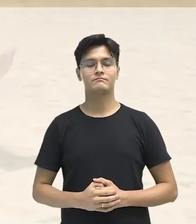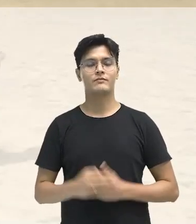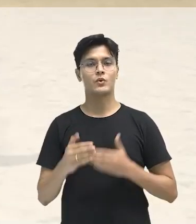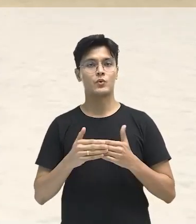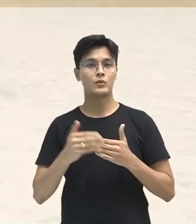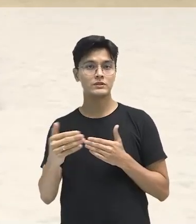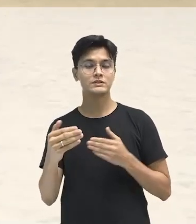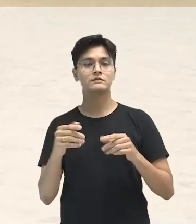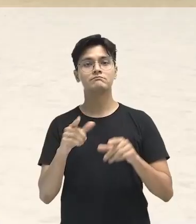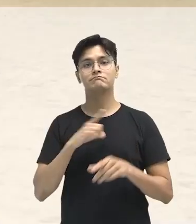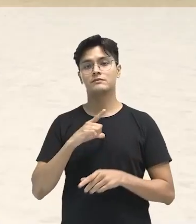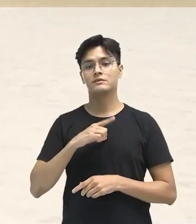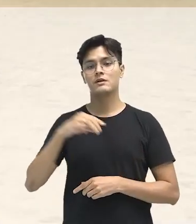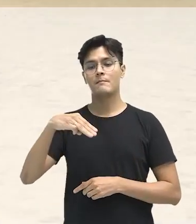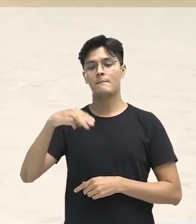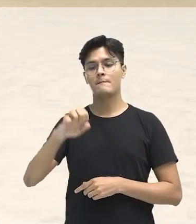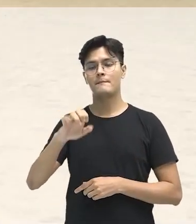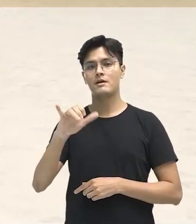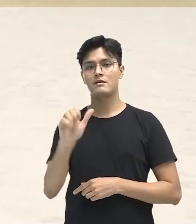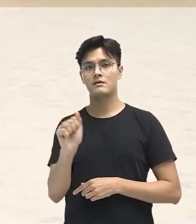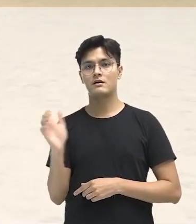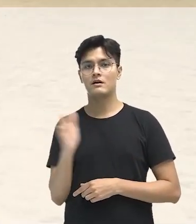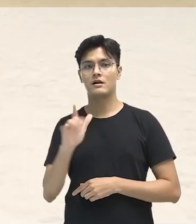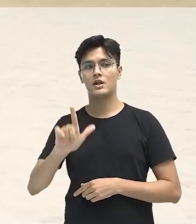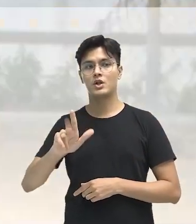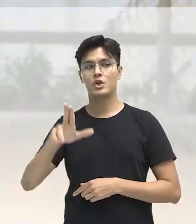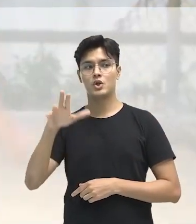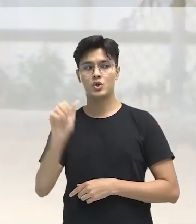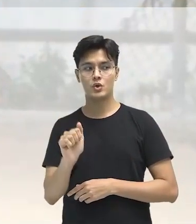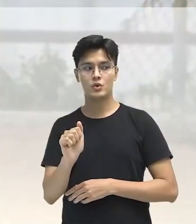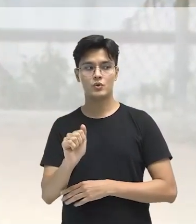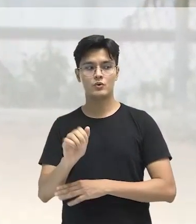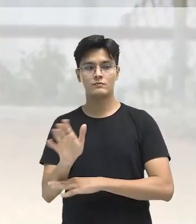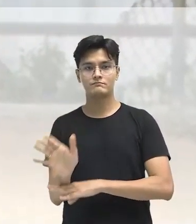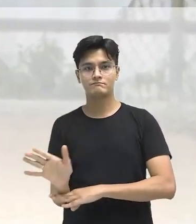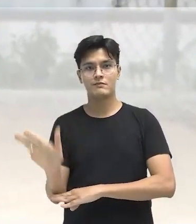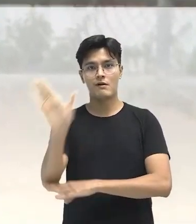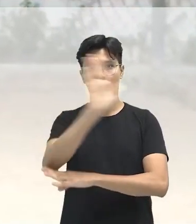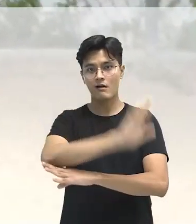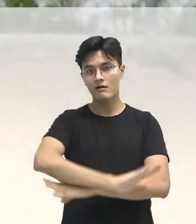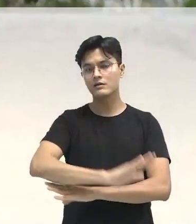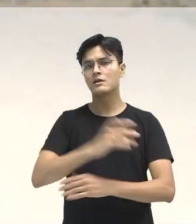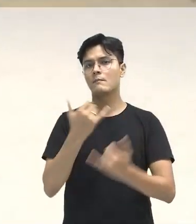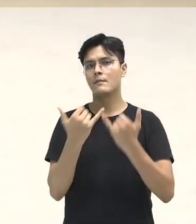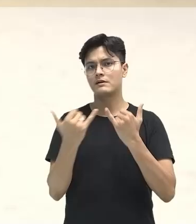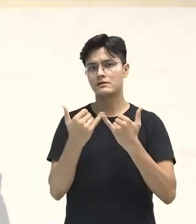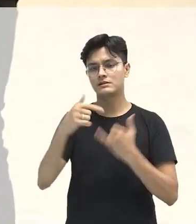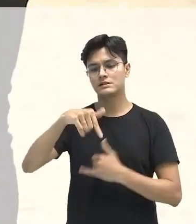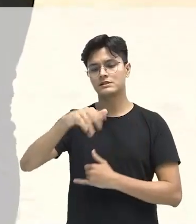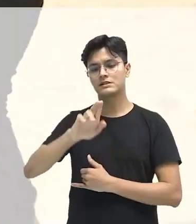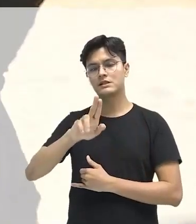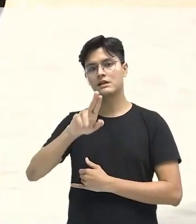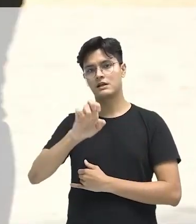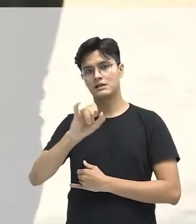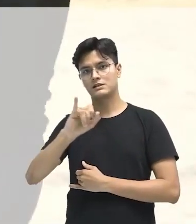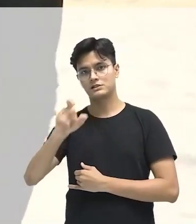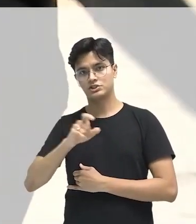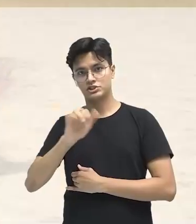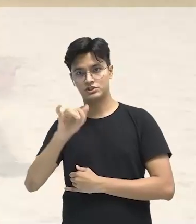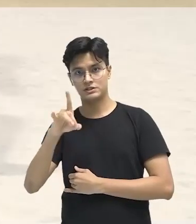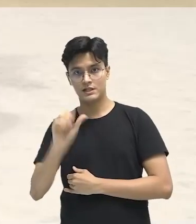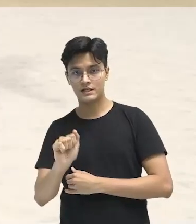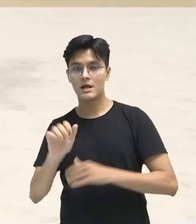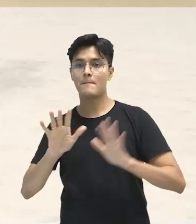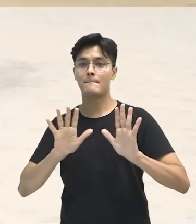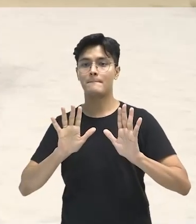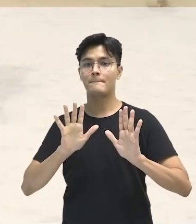Prosseguindo, nós temos a meia-lua. A meia-lua, ela é igual à queixada, né? Que é aquele golpe circular com a parte externa do pé.